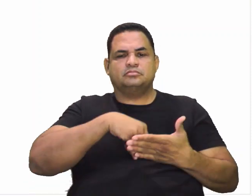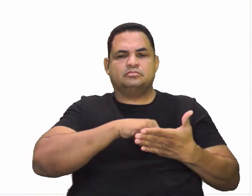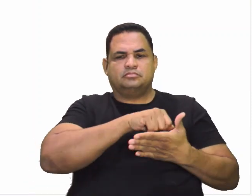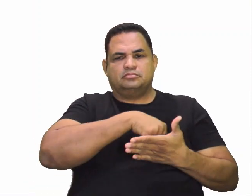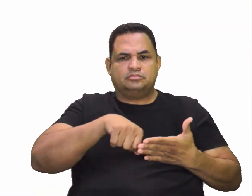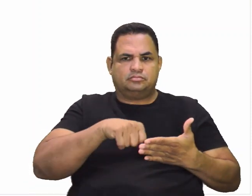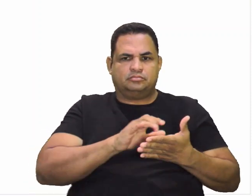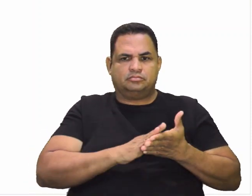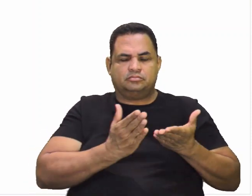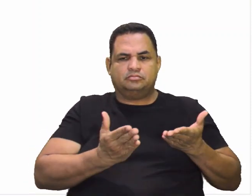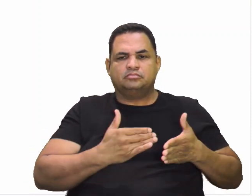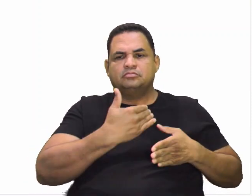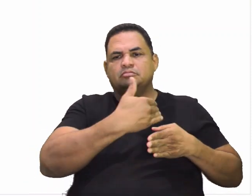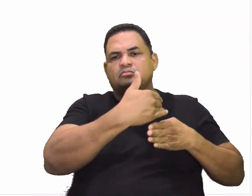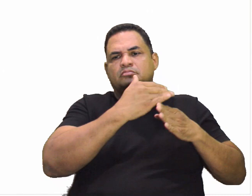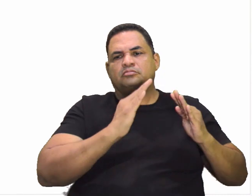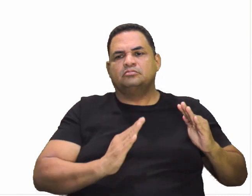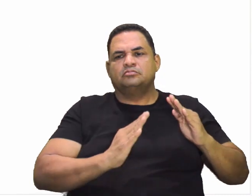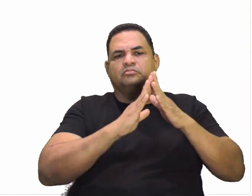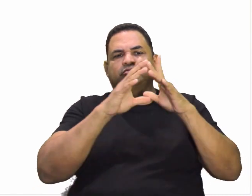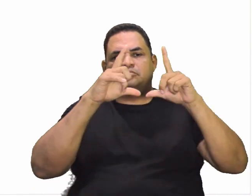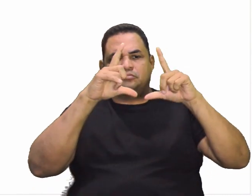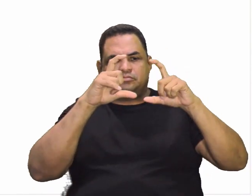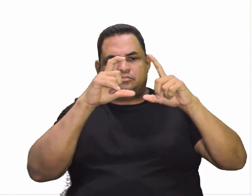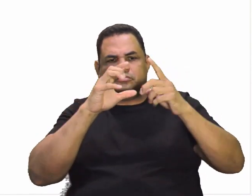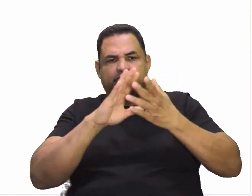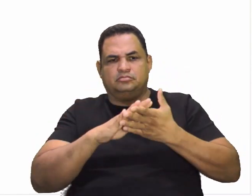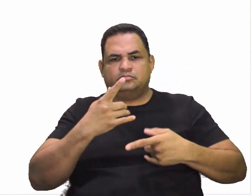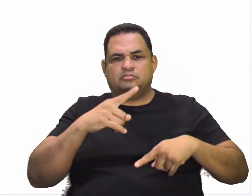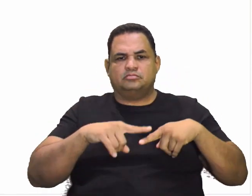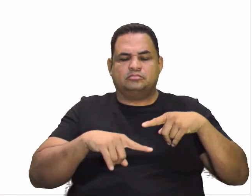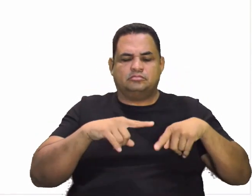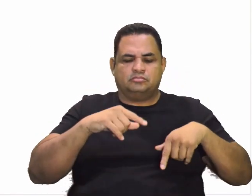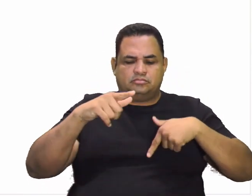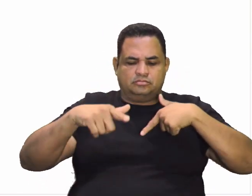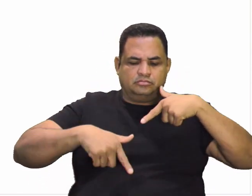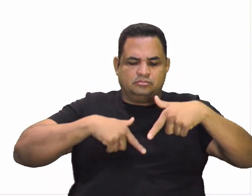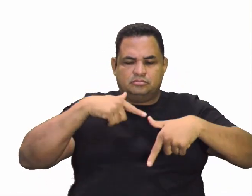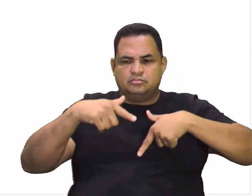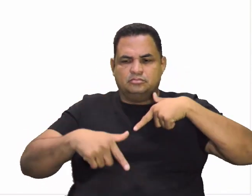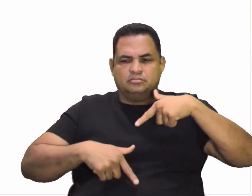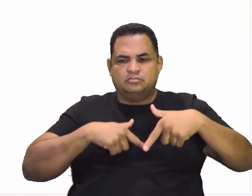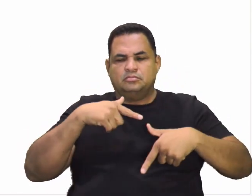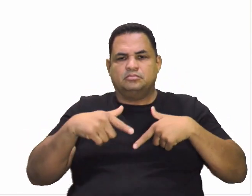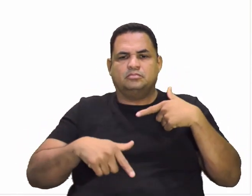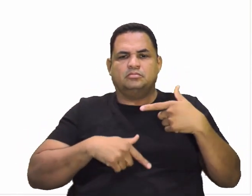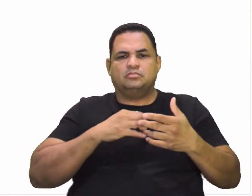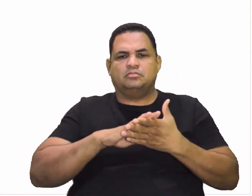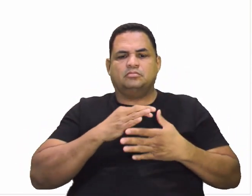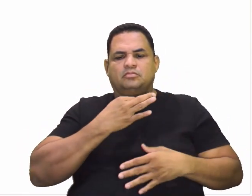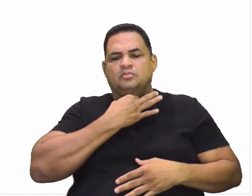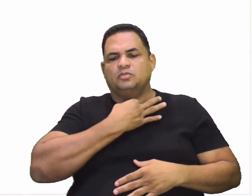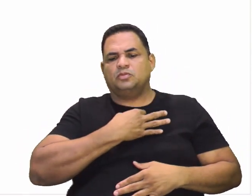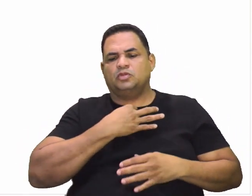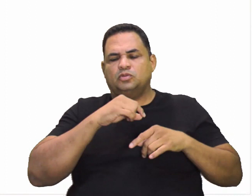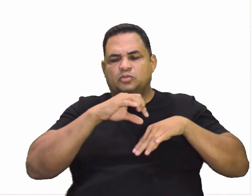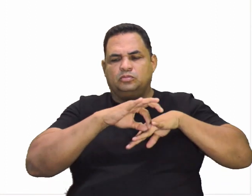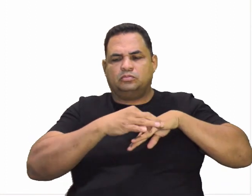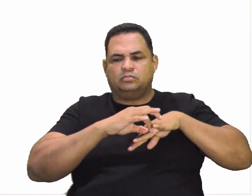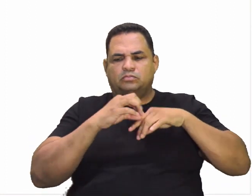Registros escritos, monumentos, fotografias, instrumentos de trabalho,